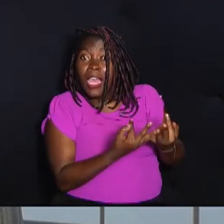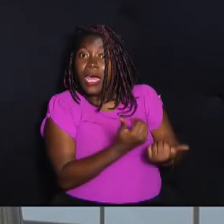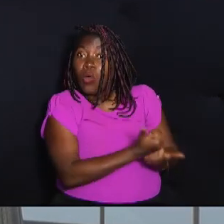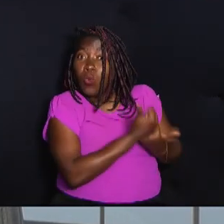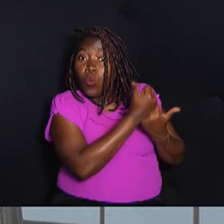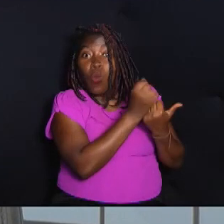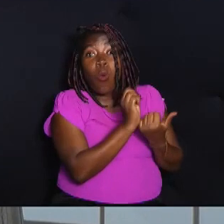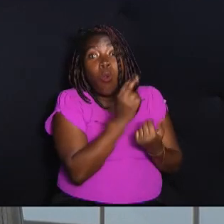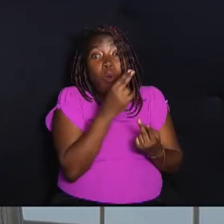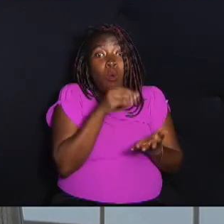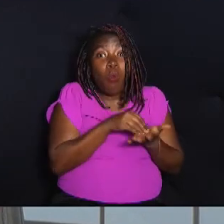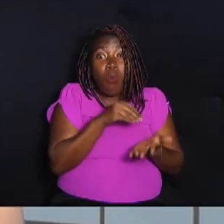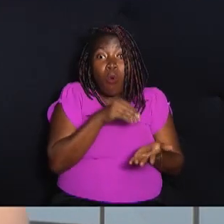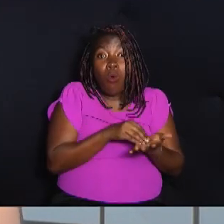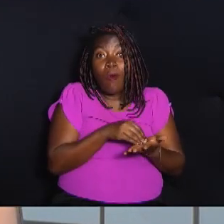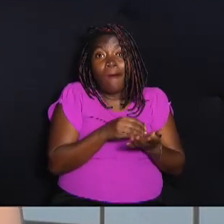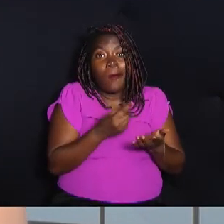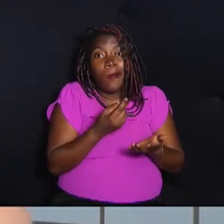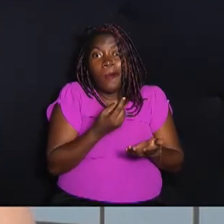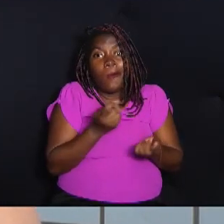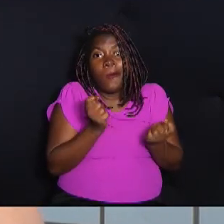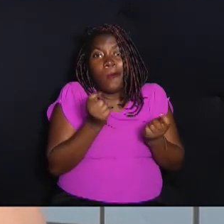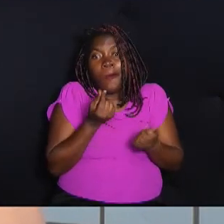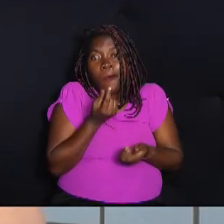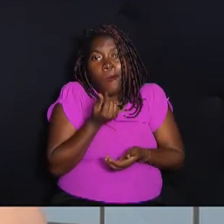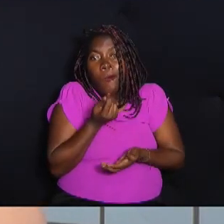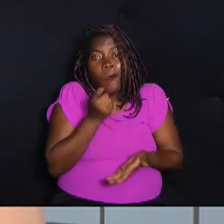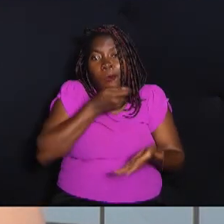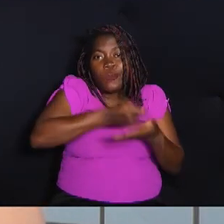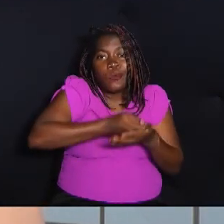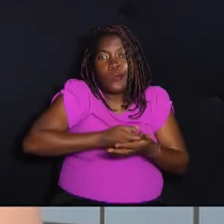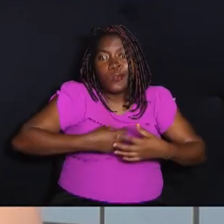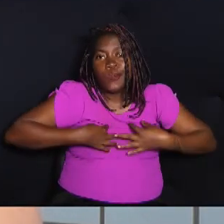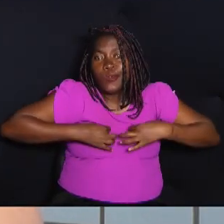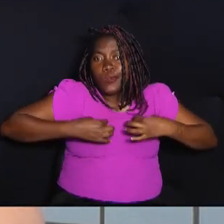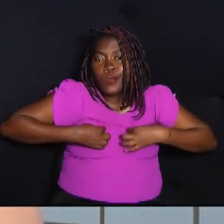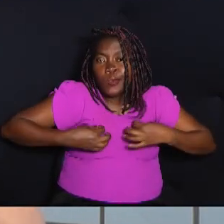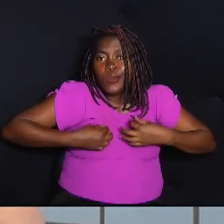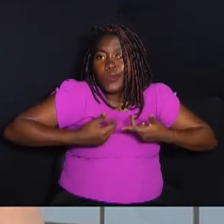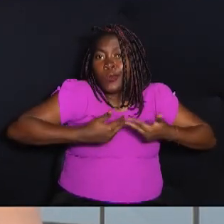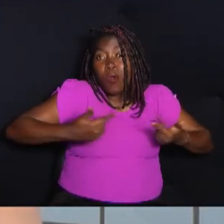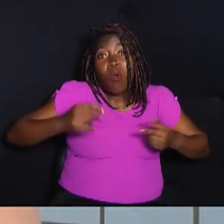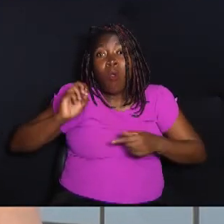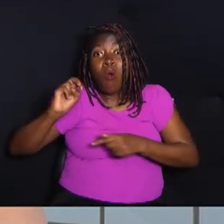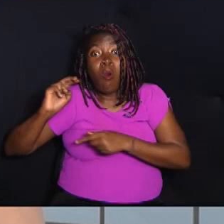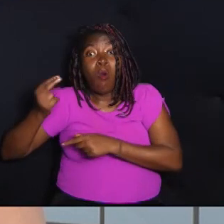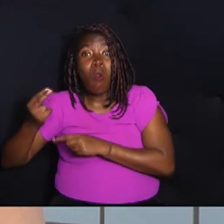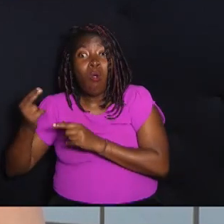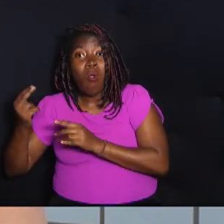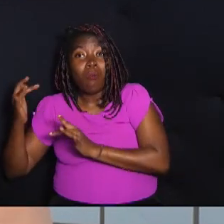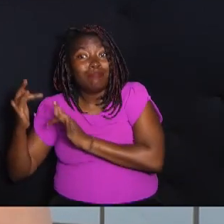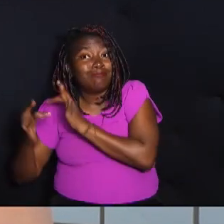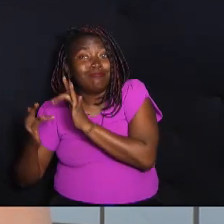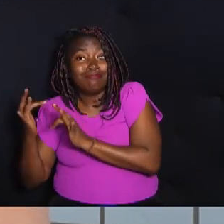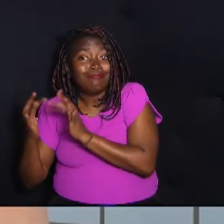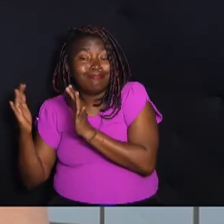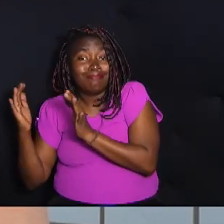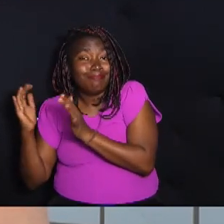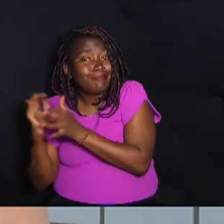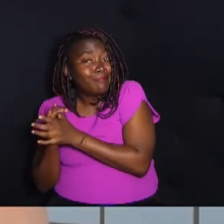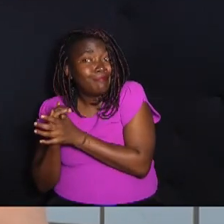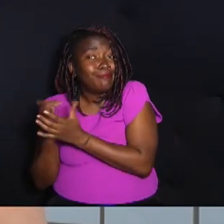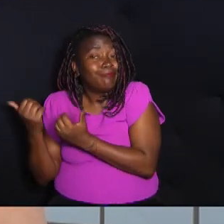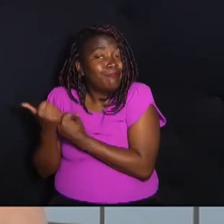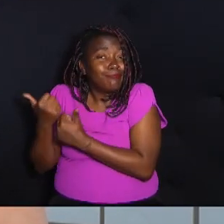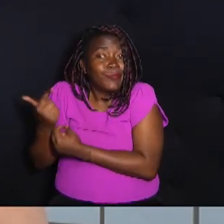tem condições de ter, sei lá, ou o enxoval, ou o apoio do companheiro, ou às vezes dentro